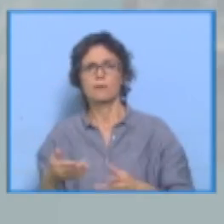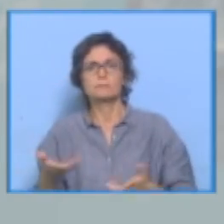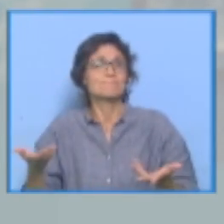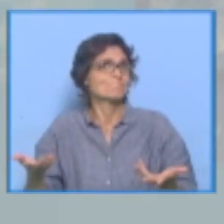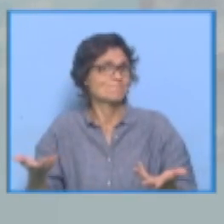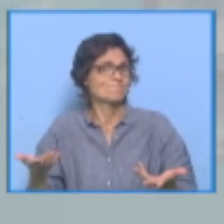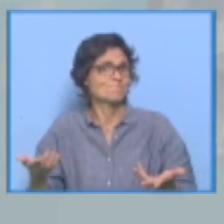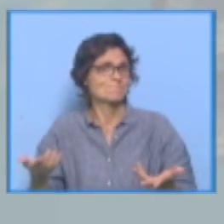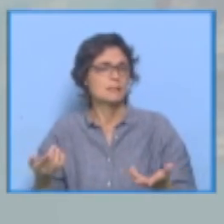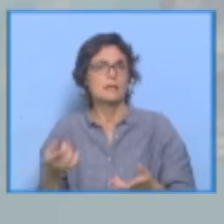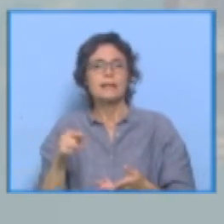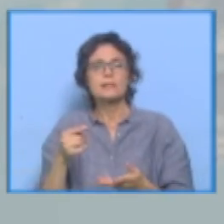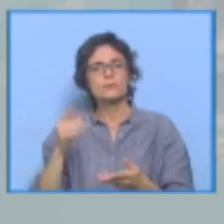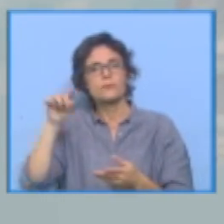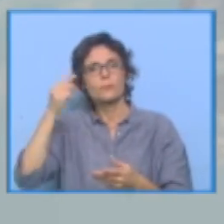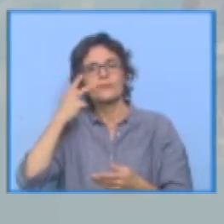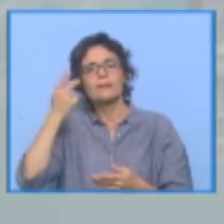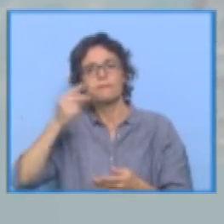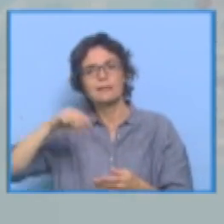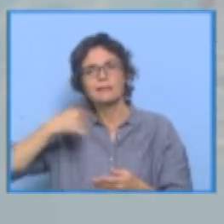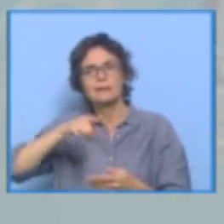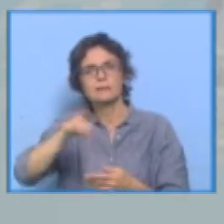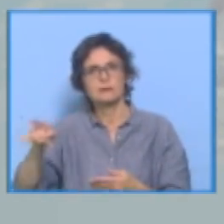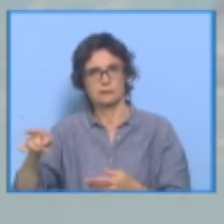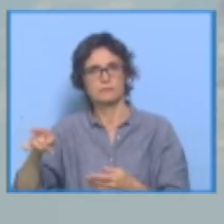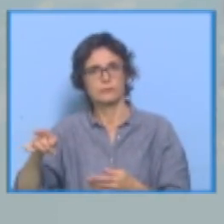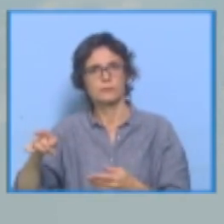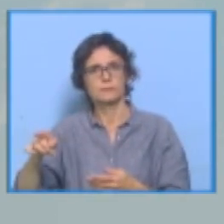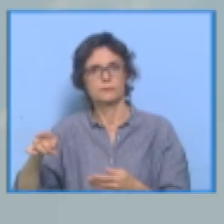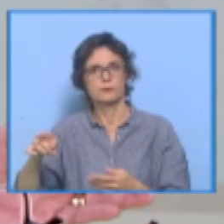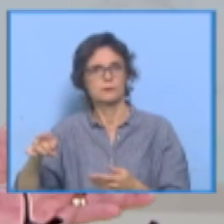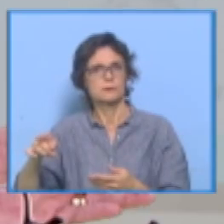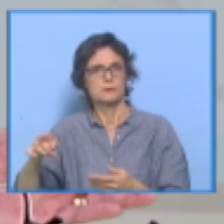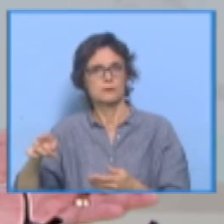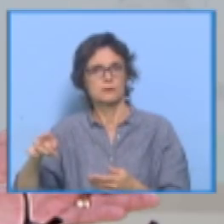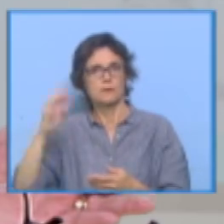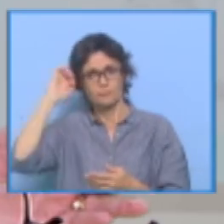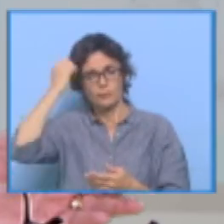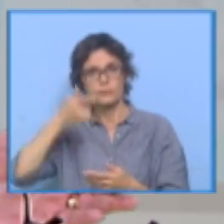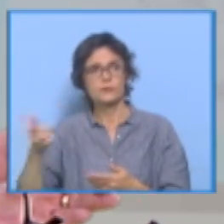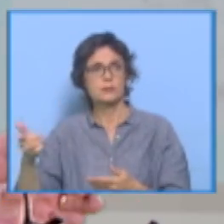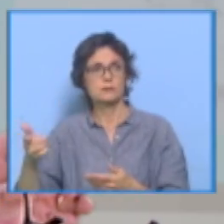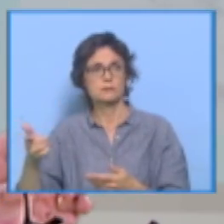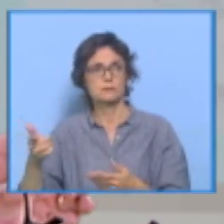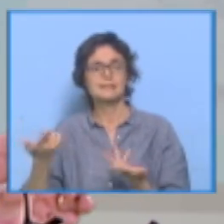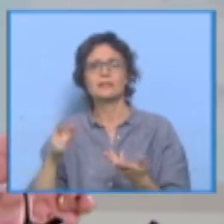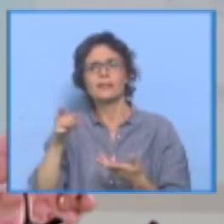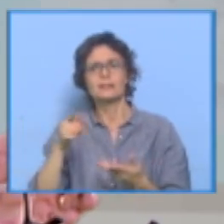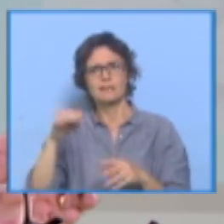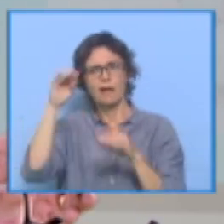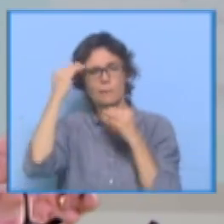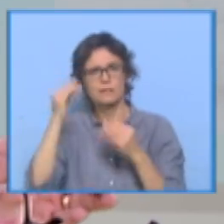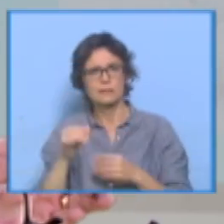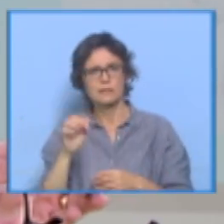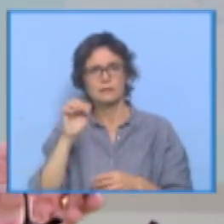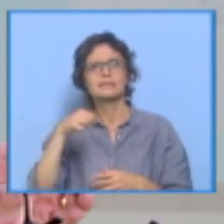definição vocacional, no curso superior, etc. Ou aprenderam, ou desaprenderam, ou aprenderam menos do que